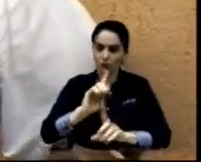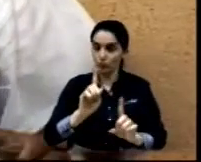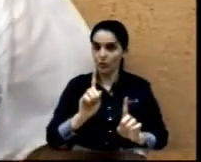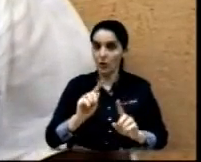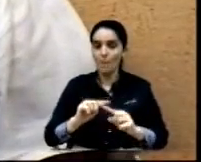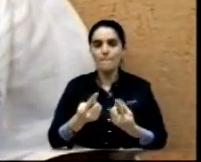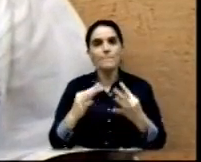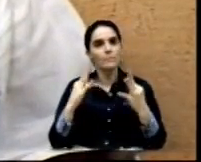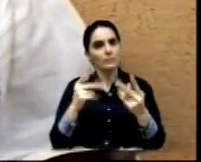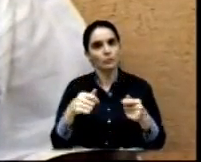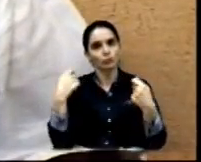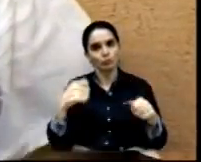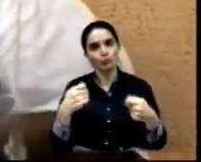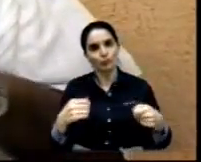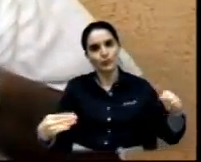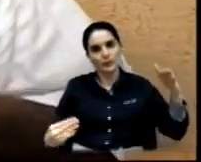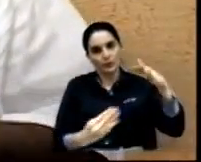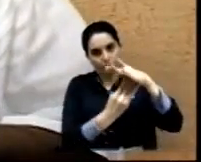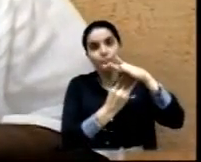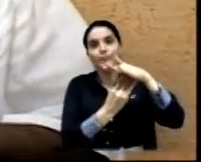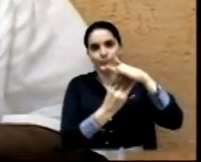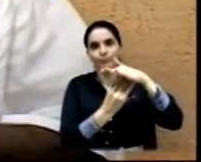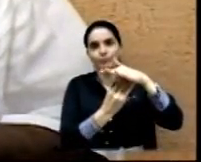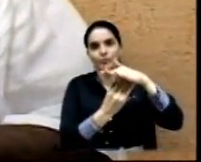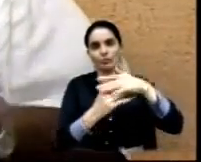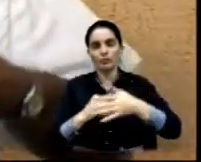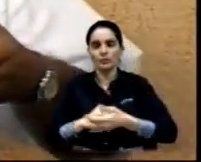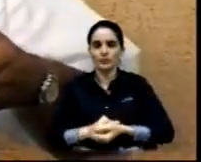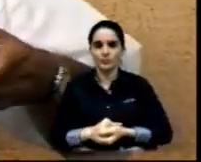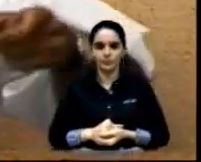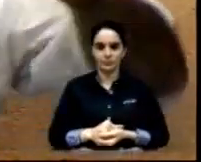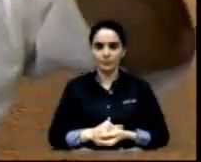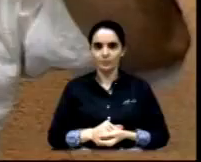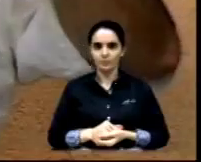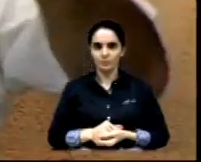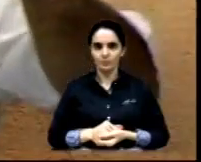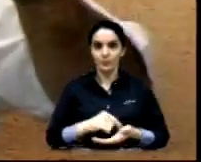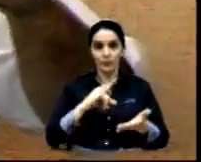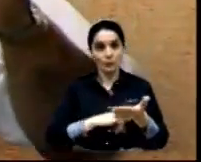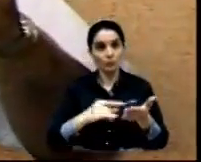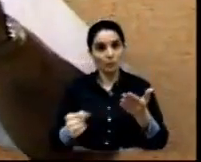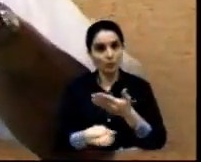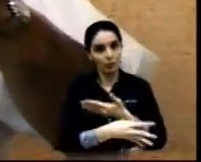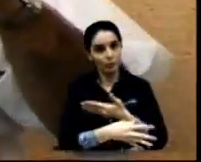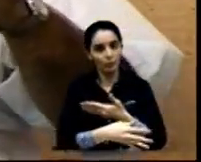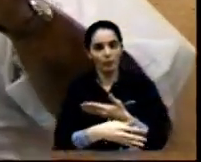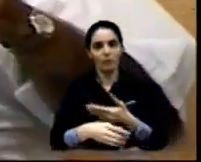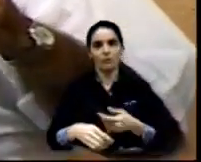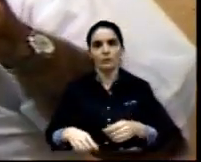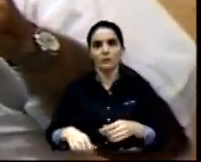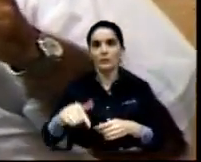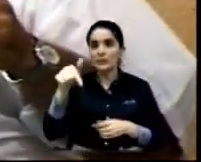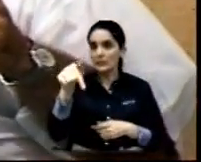tem que ter um limite. E está evidente que este contrato, que foi anunciado ano passado em 7,5